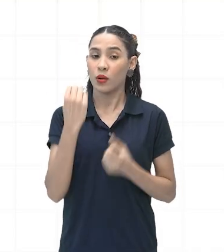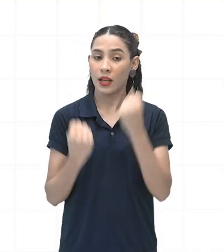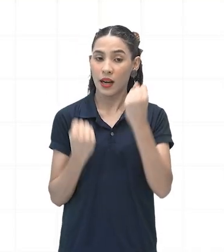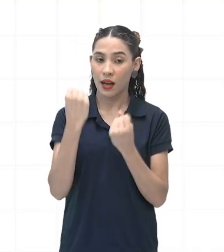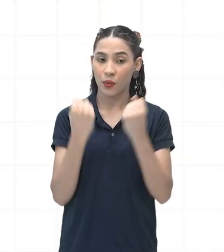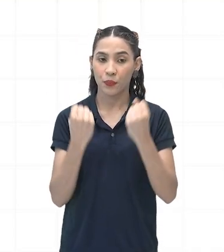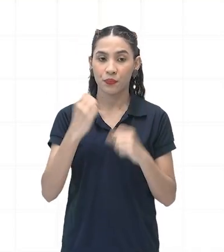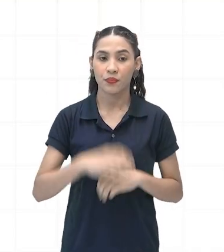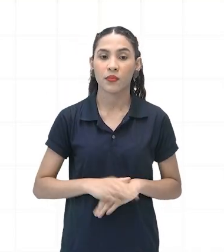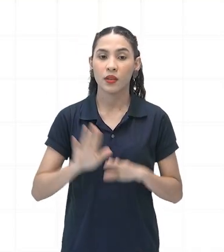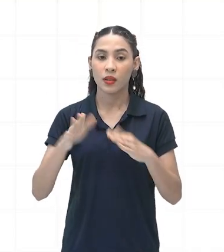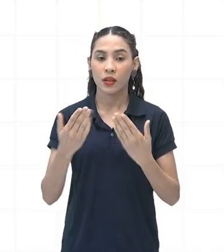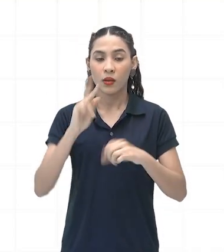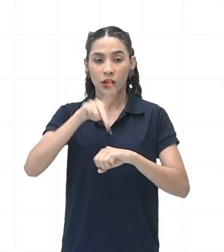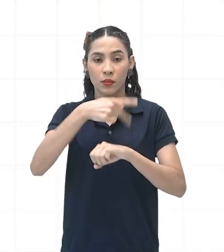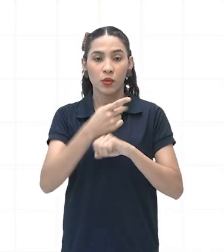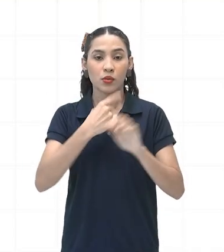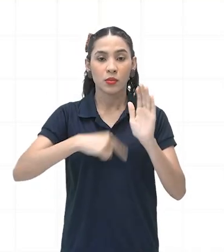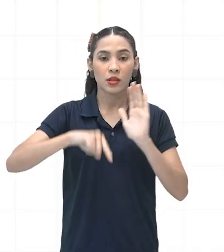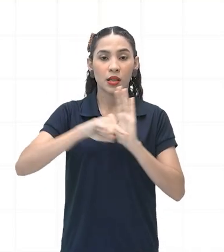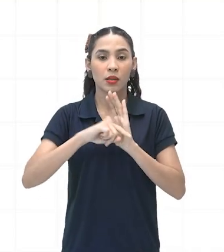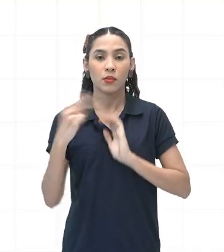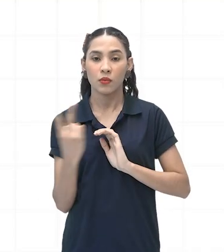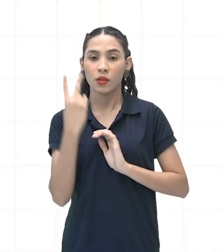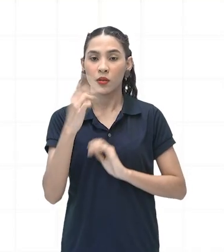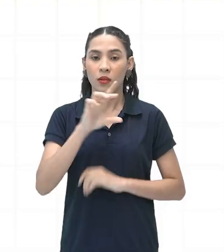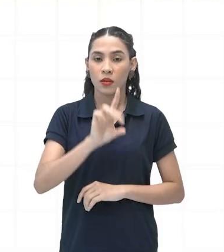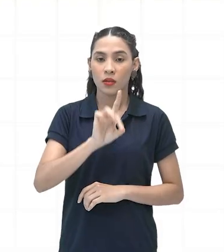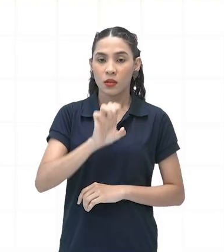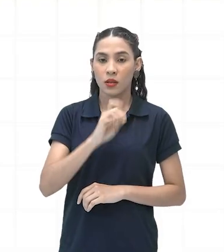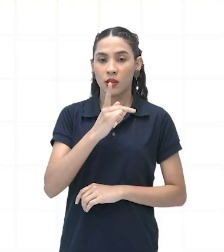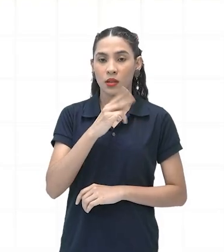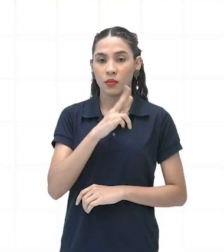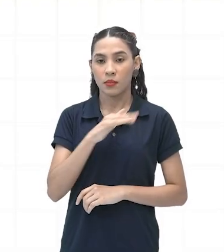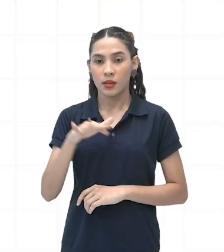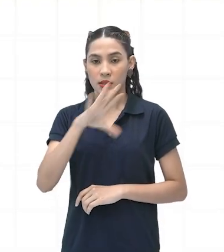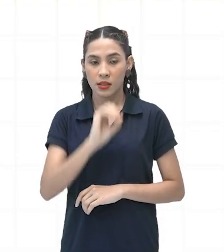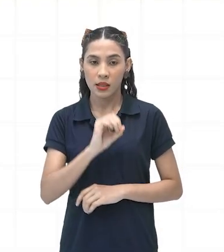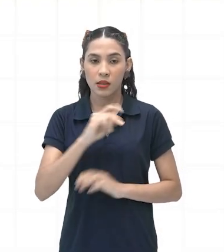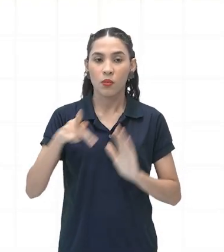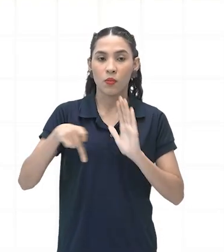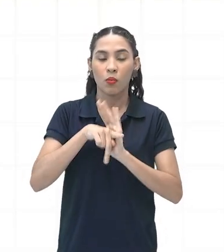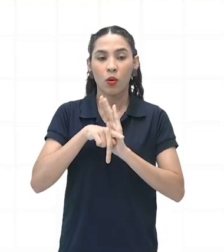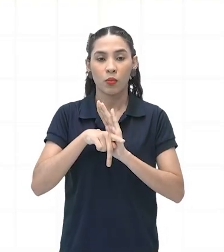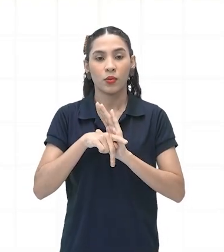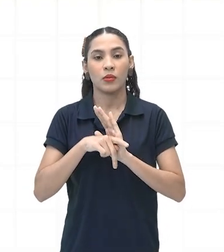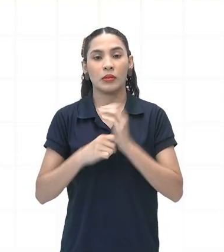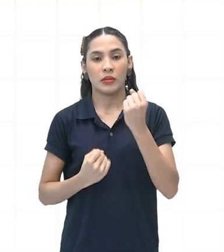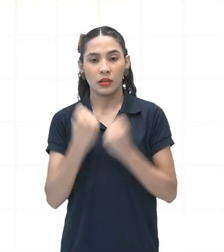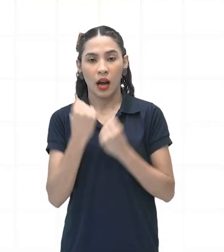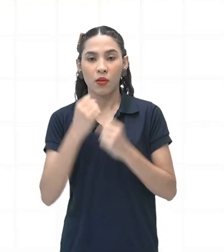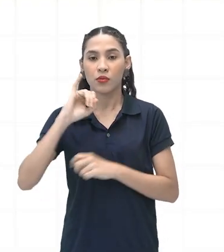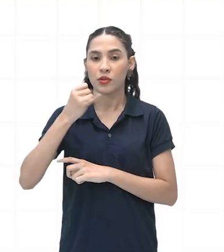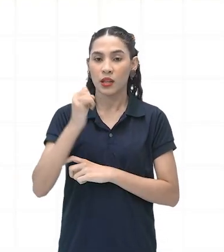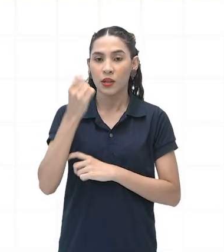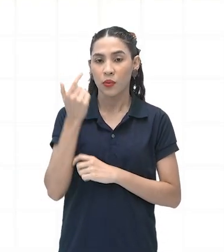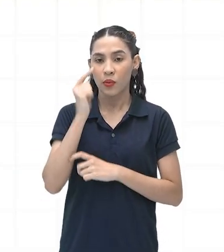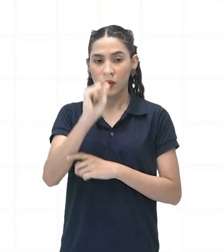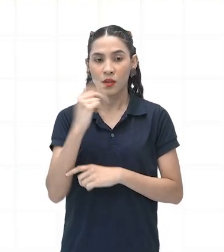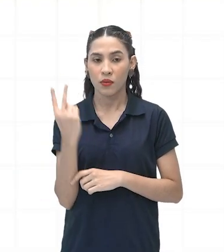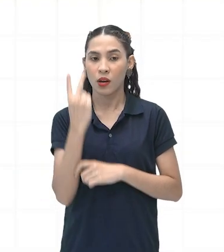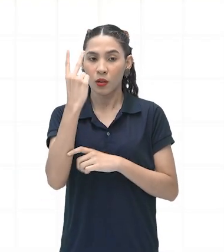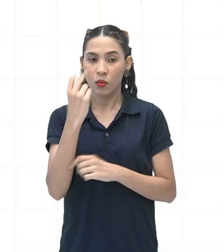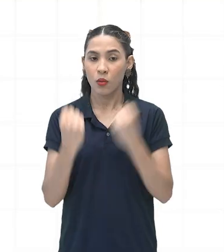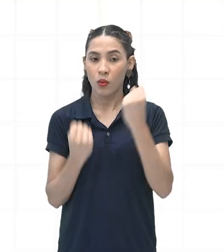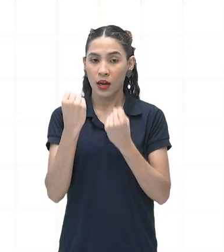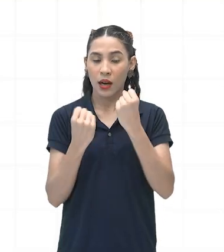carro. Então, em seguida, subtraímos o valor da depreciação do valor original do carro em janeiro para obter